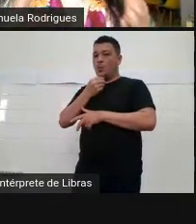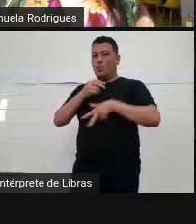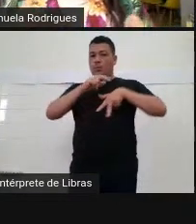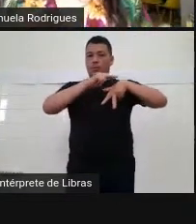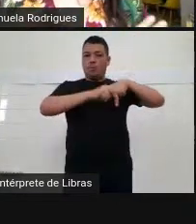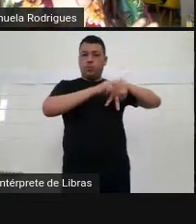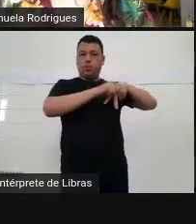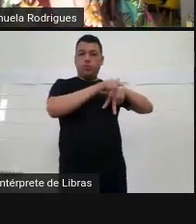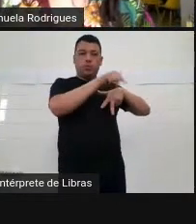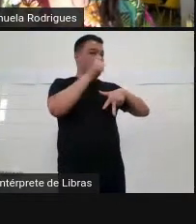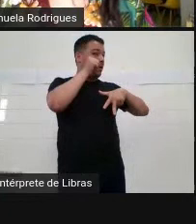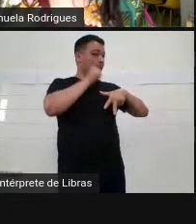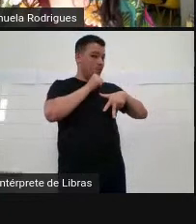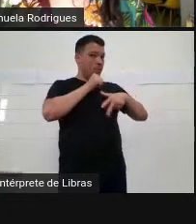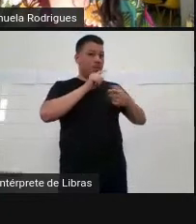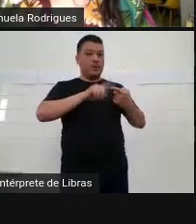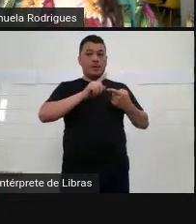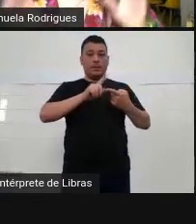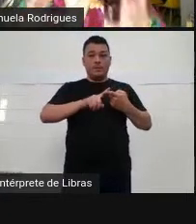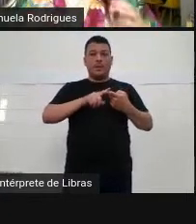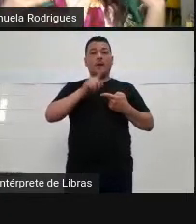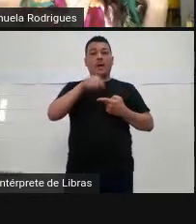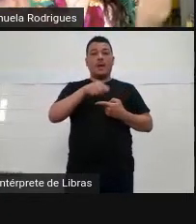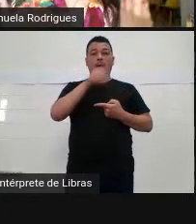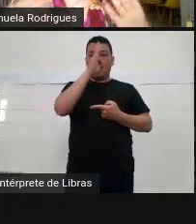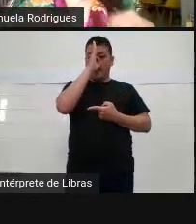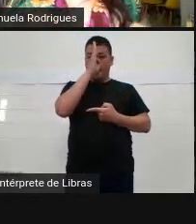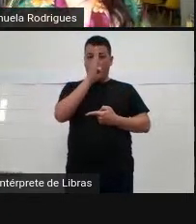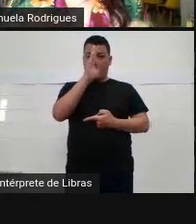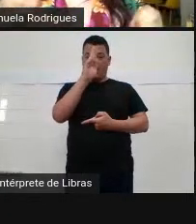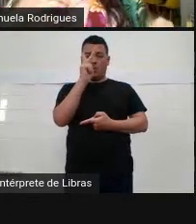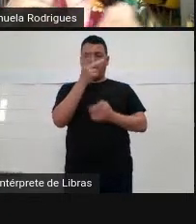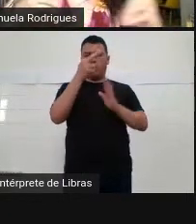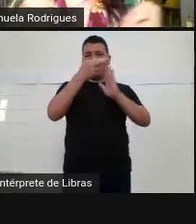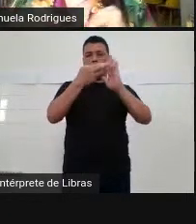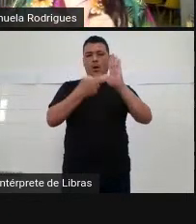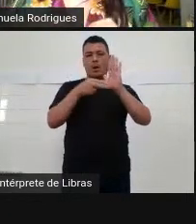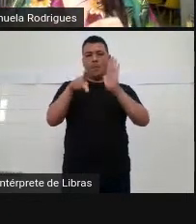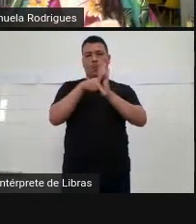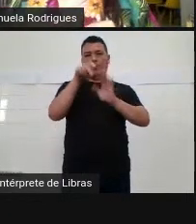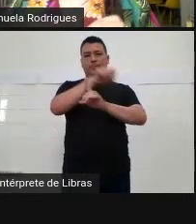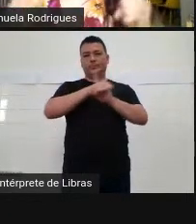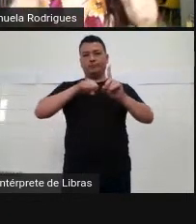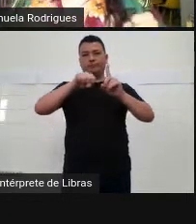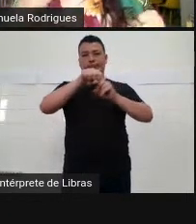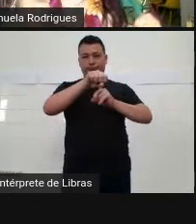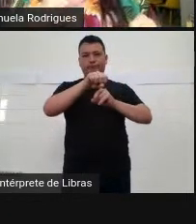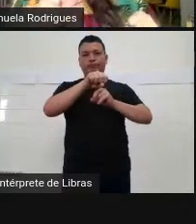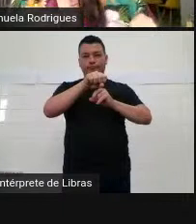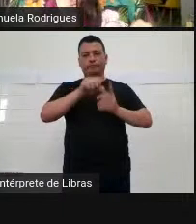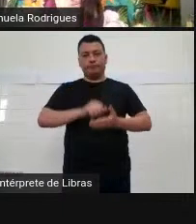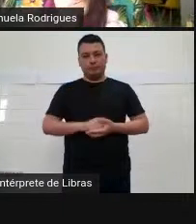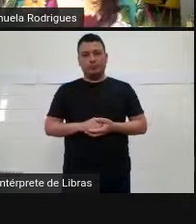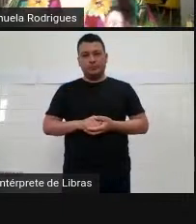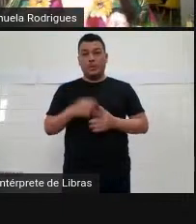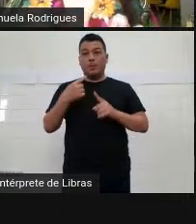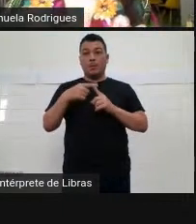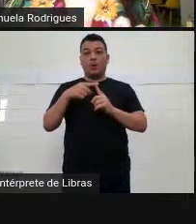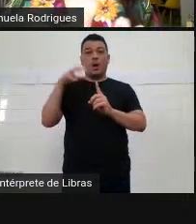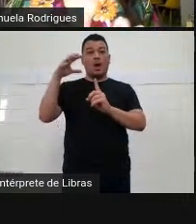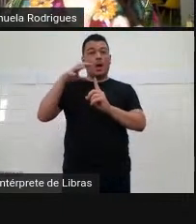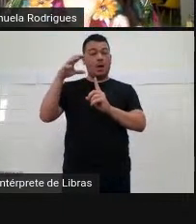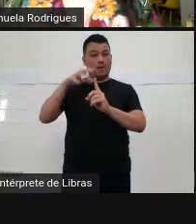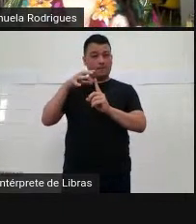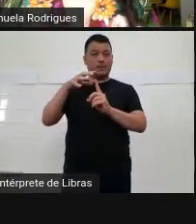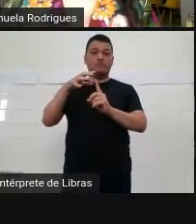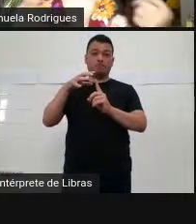e heteronormativo, por conta justamente dessa função da dimensão da a